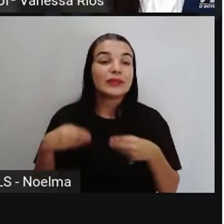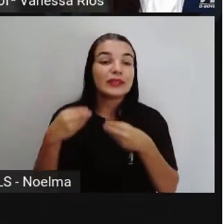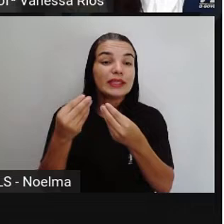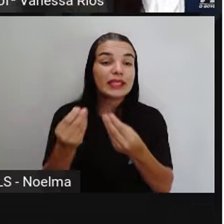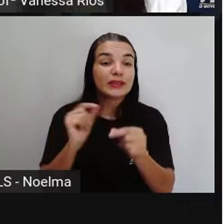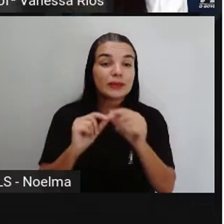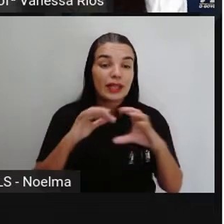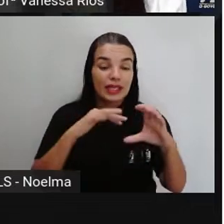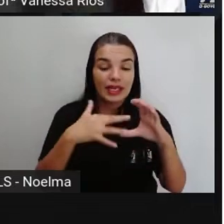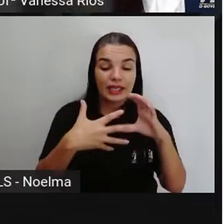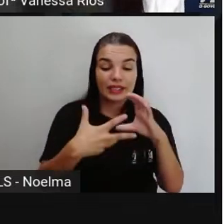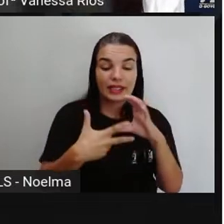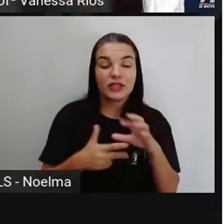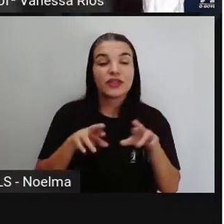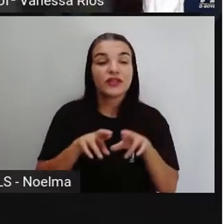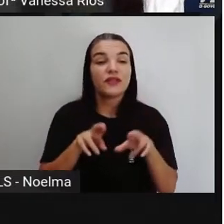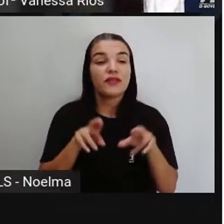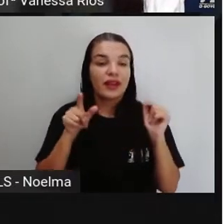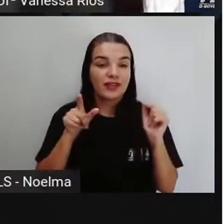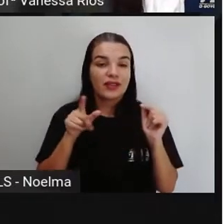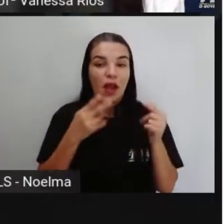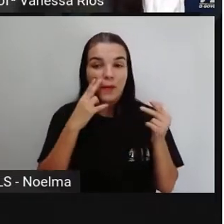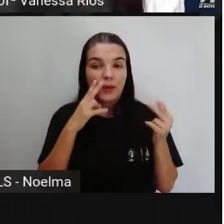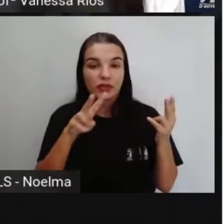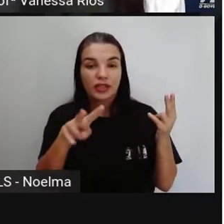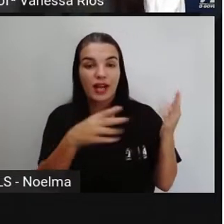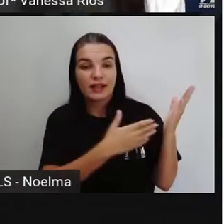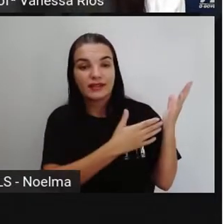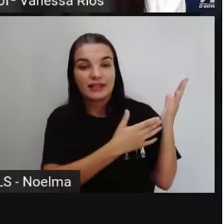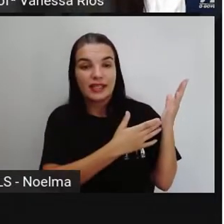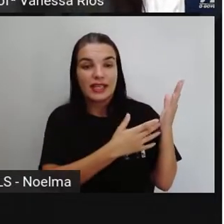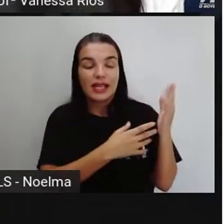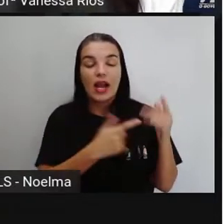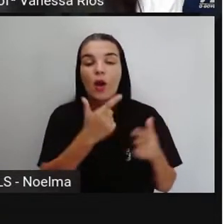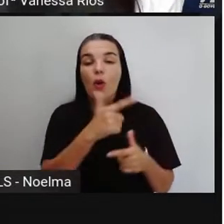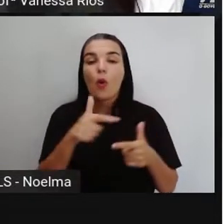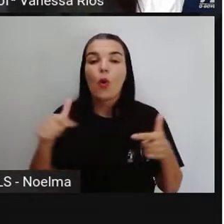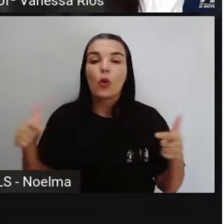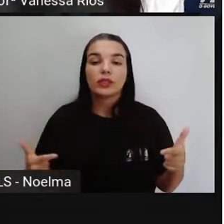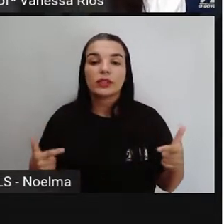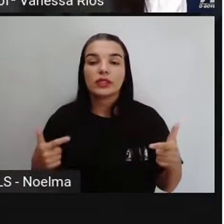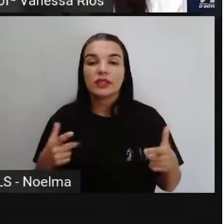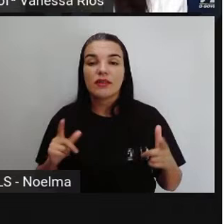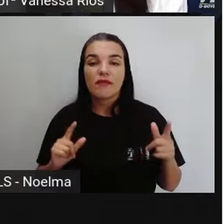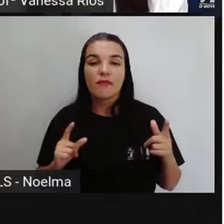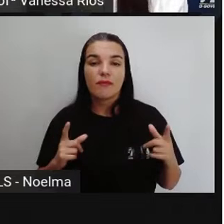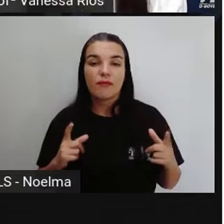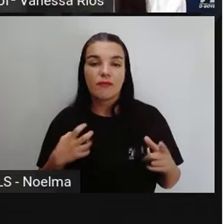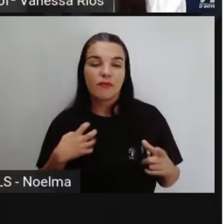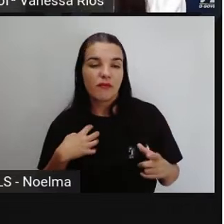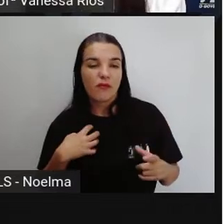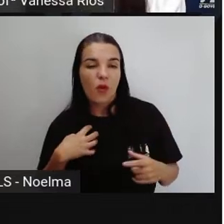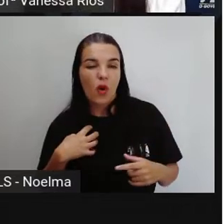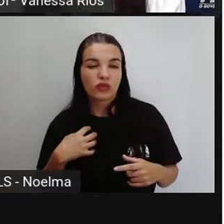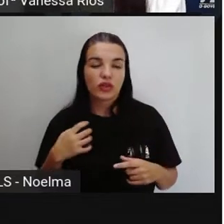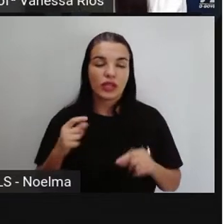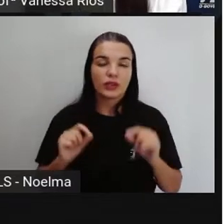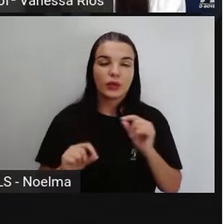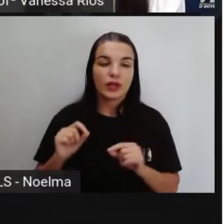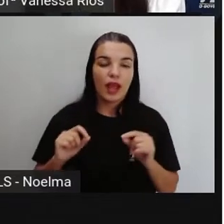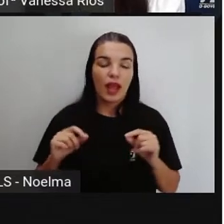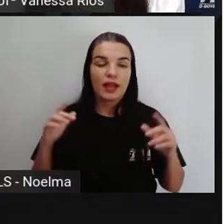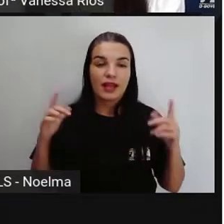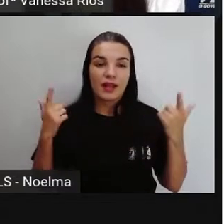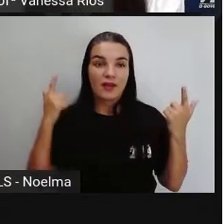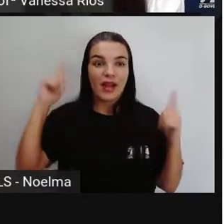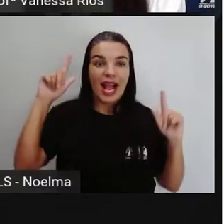colocou essas fotografias aqui, ó, para mostrar outras formas de manifestação, né, em comemoração